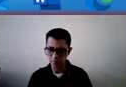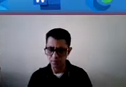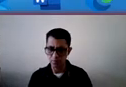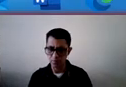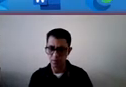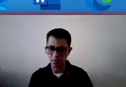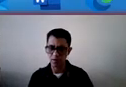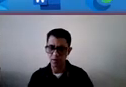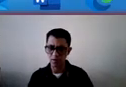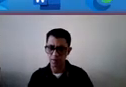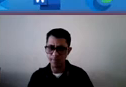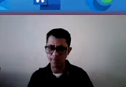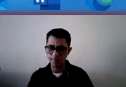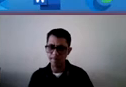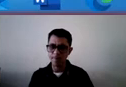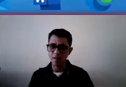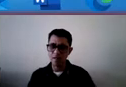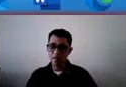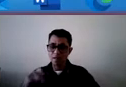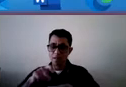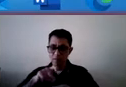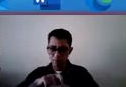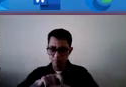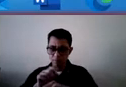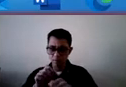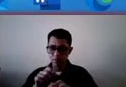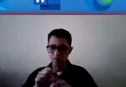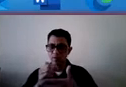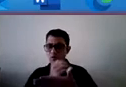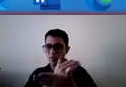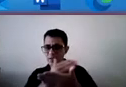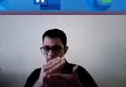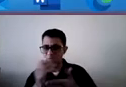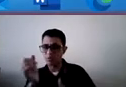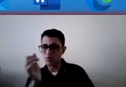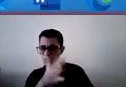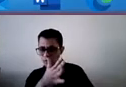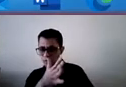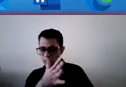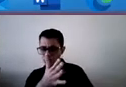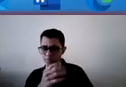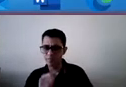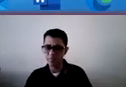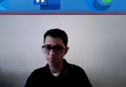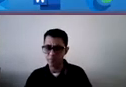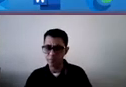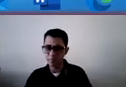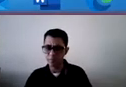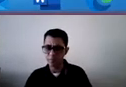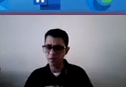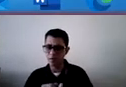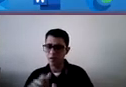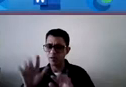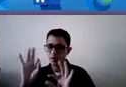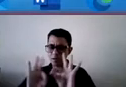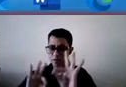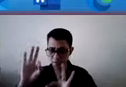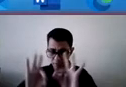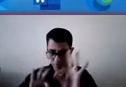estamos trabalhando. Então, abertura ao novo, amabilidade, a autogestão,